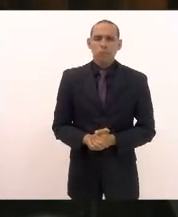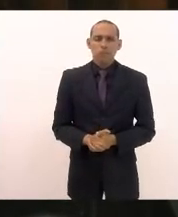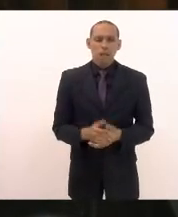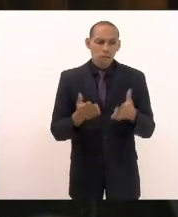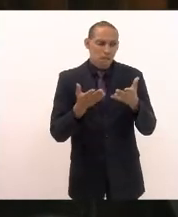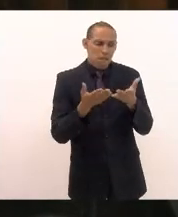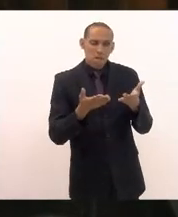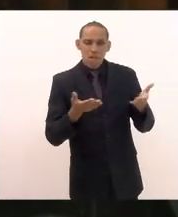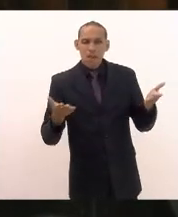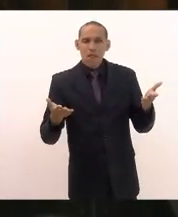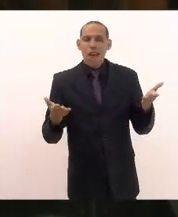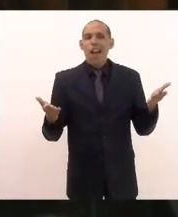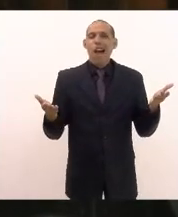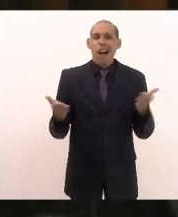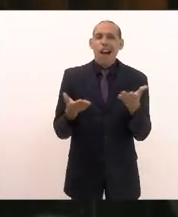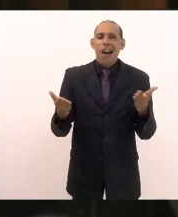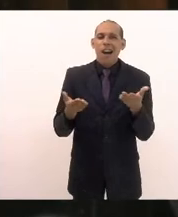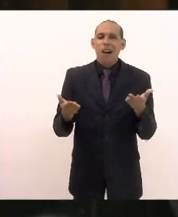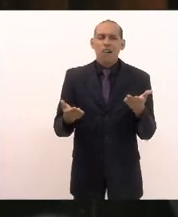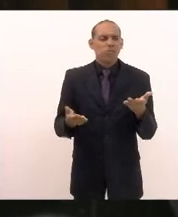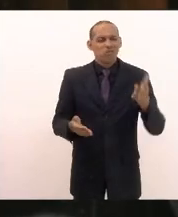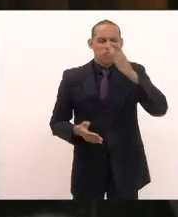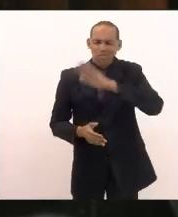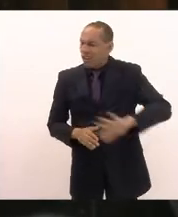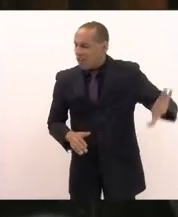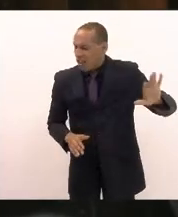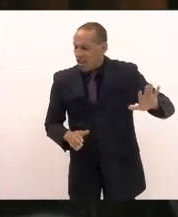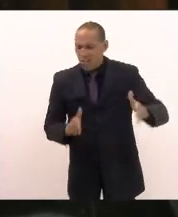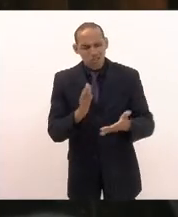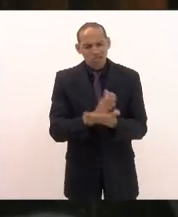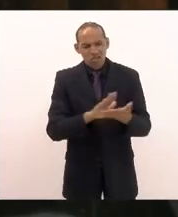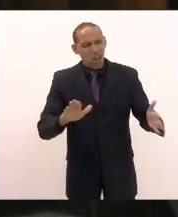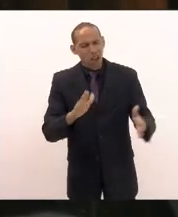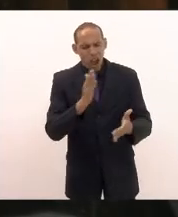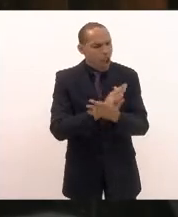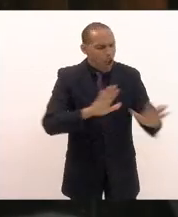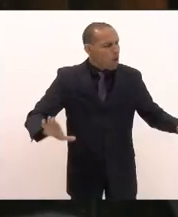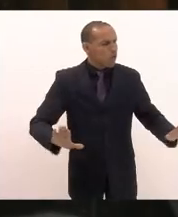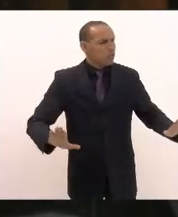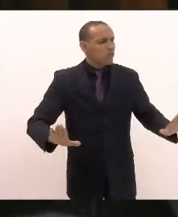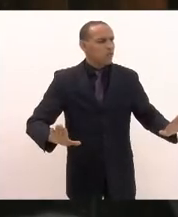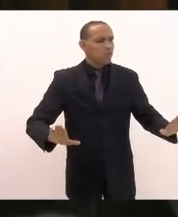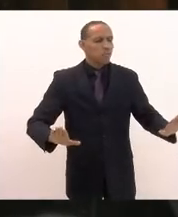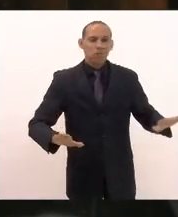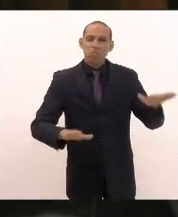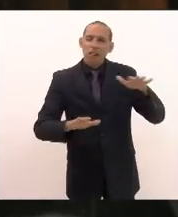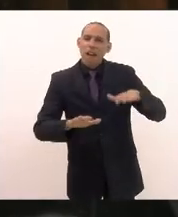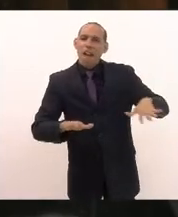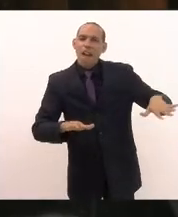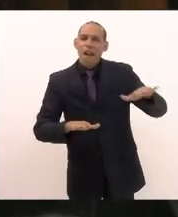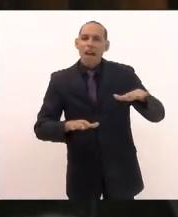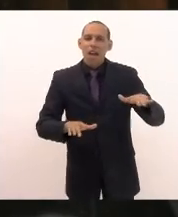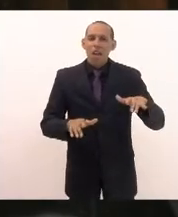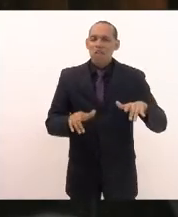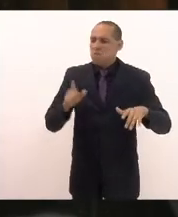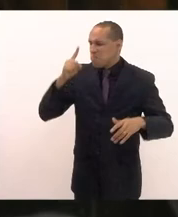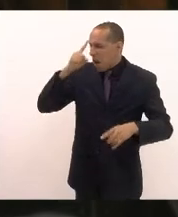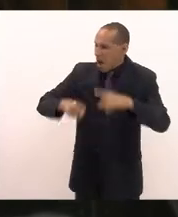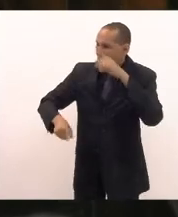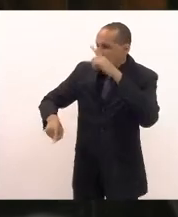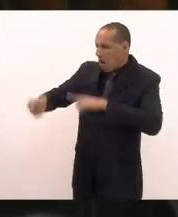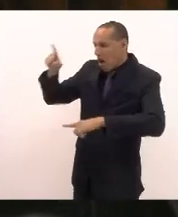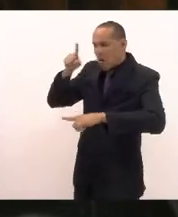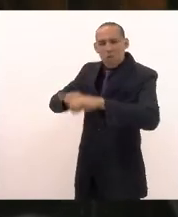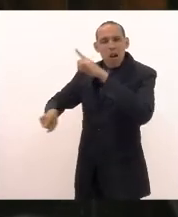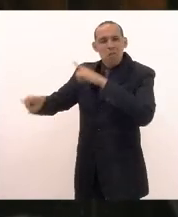passaram a dar um chega para lá, um basta, nesses tiranetes que surgiram